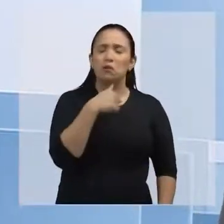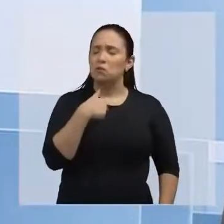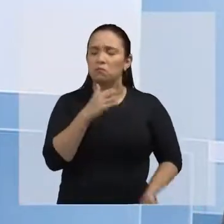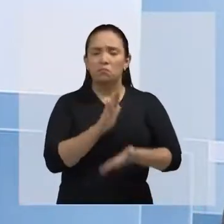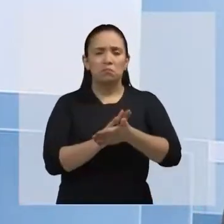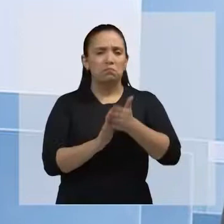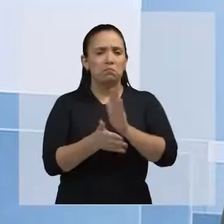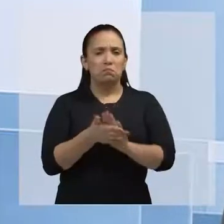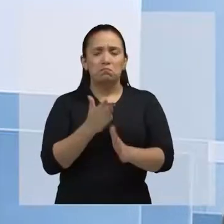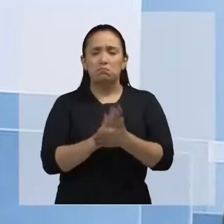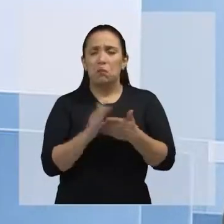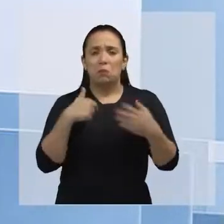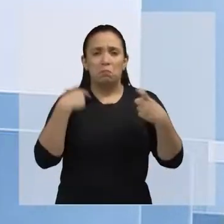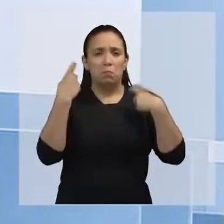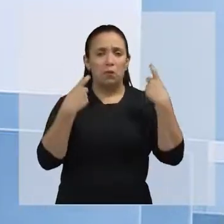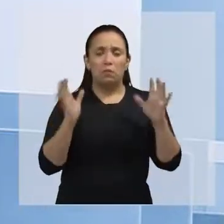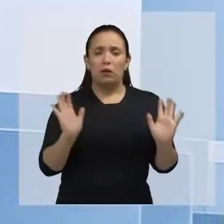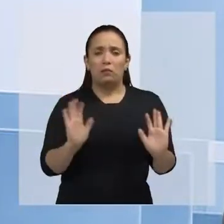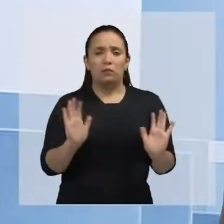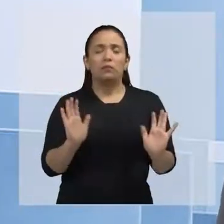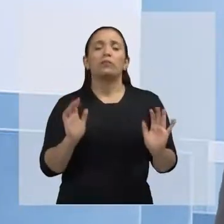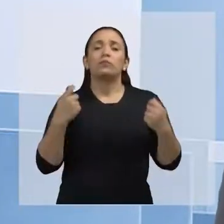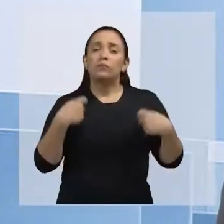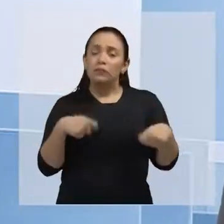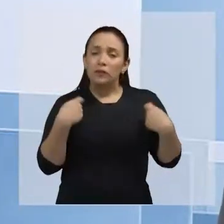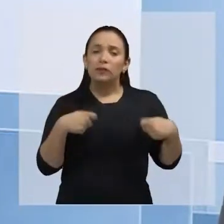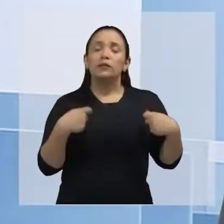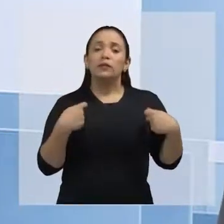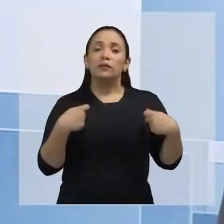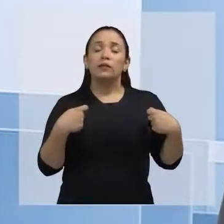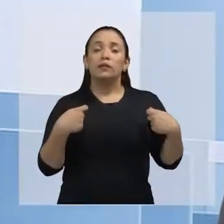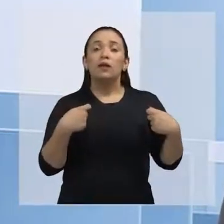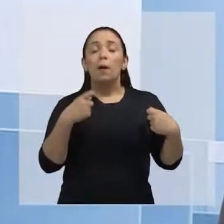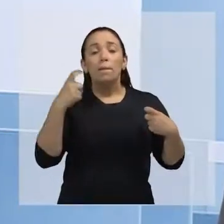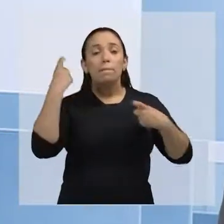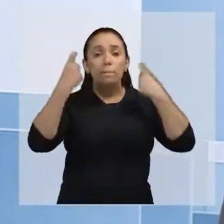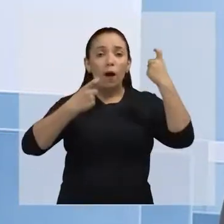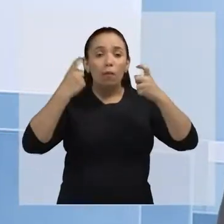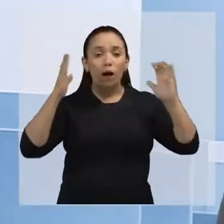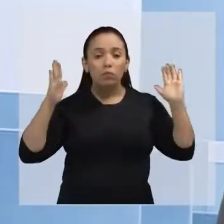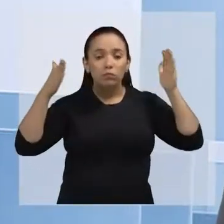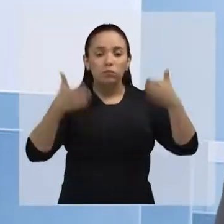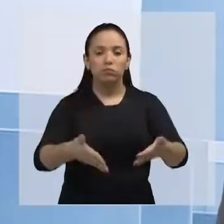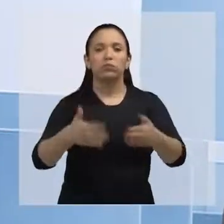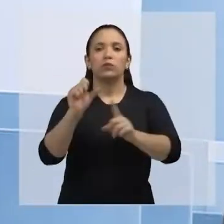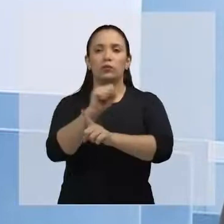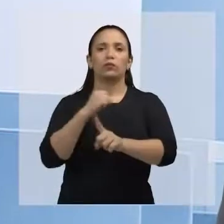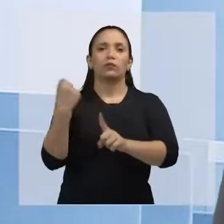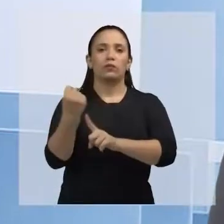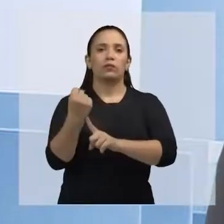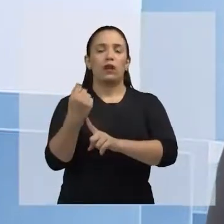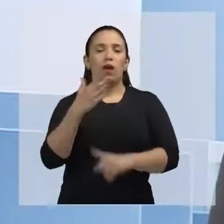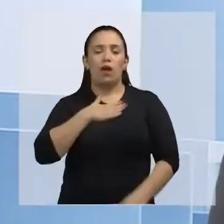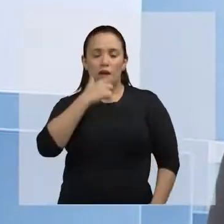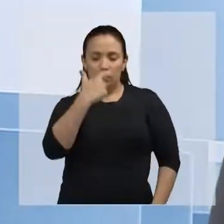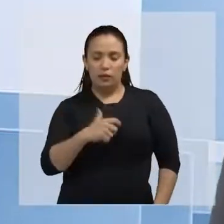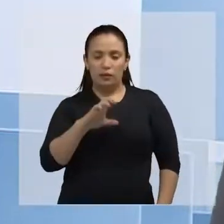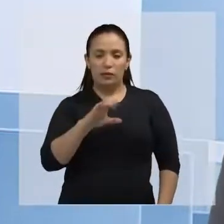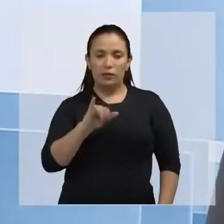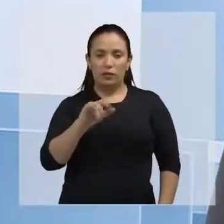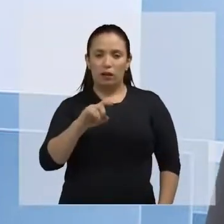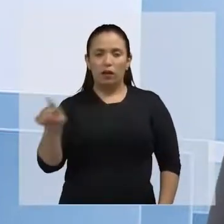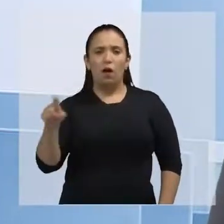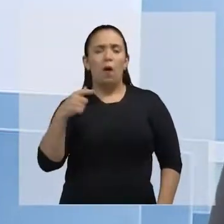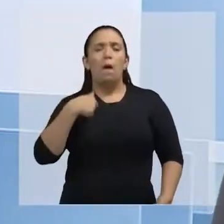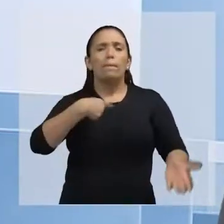feliz, que é indiferente. A nossa discussão aqui, o olhar, tem que ser de cidadão brasileiro. E é o nosso olhar, o meu e do Luiz, é de cidadão brasileiro. Não tem nada